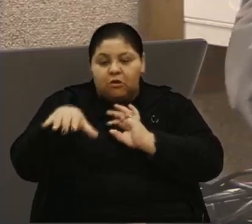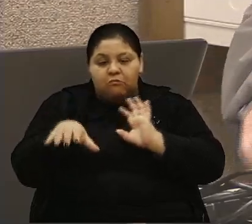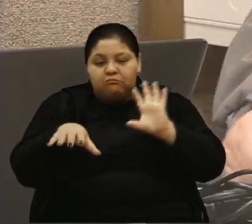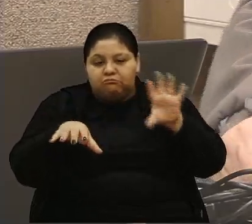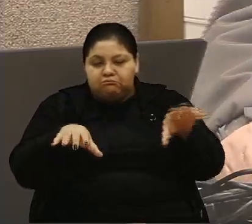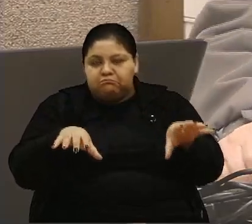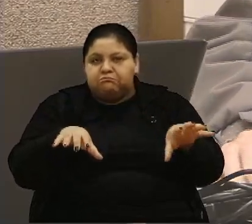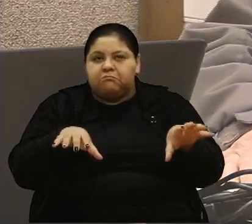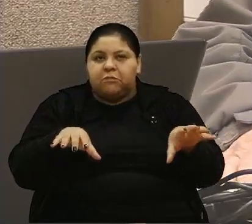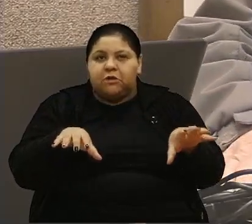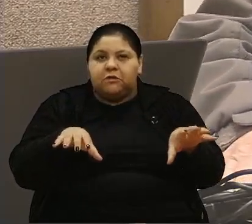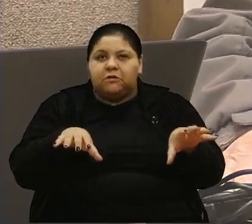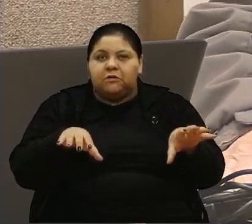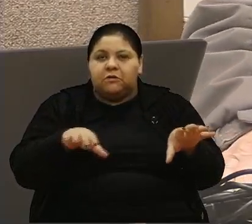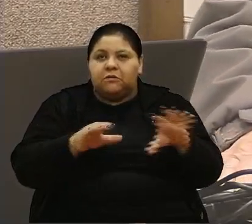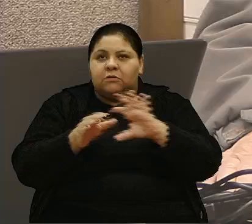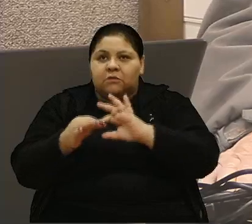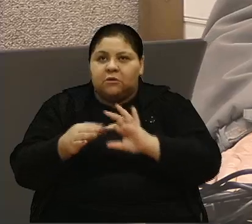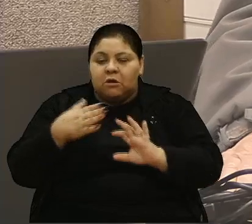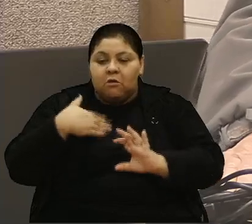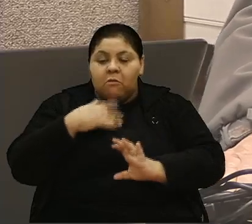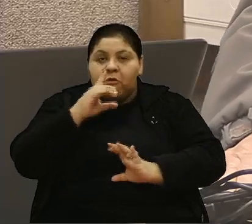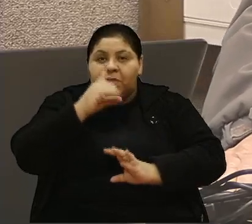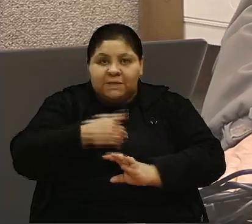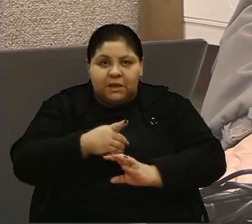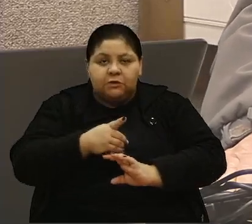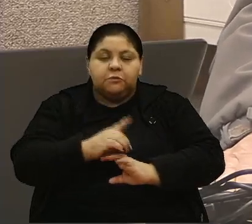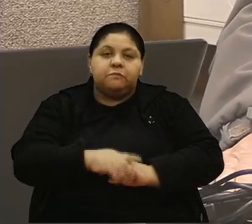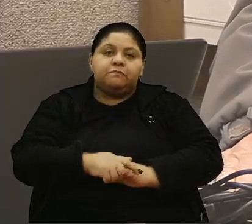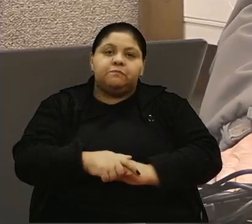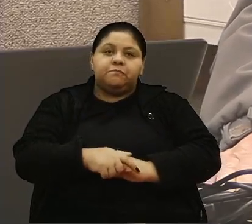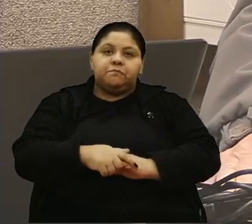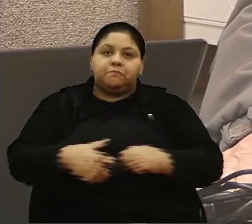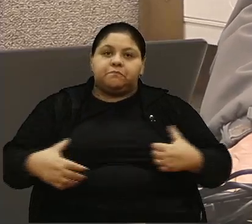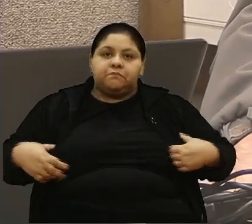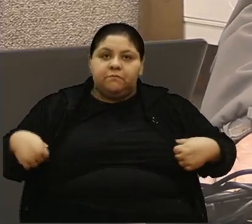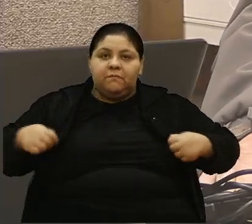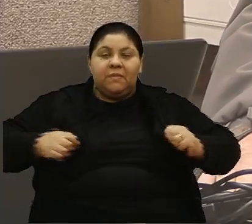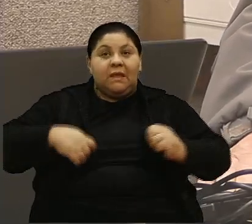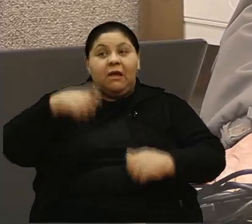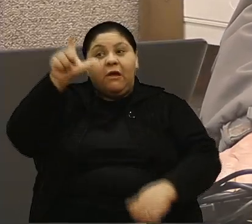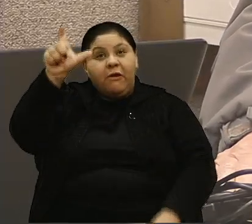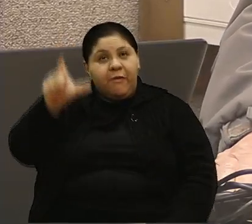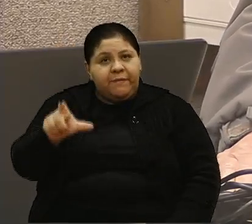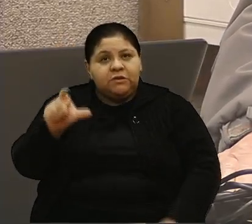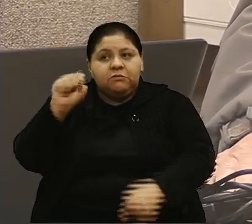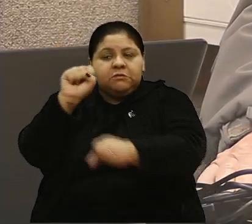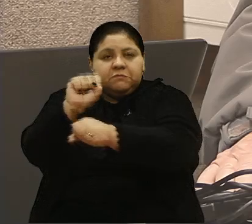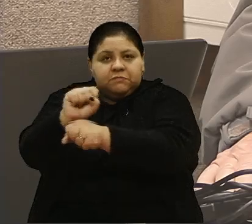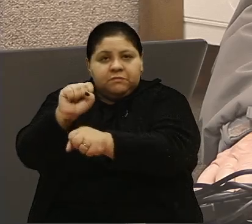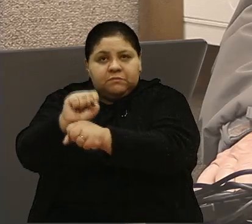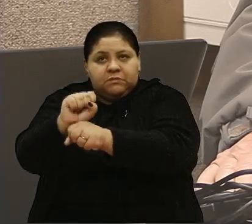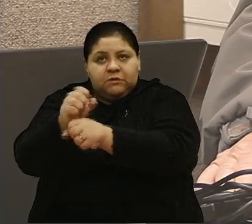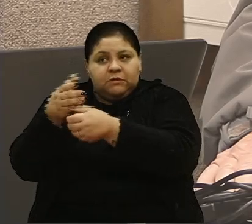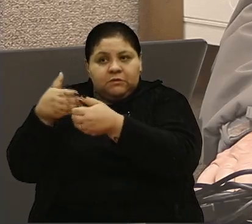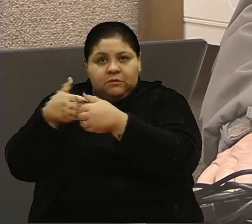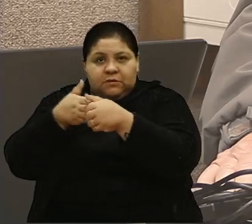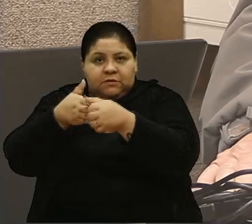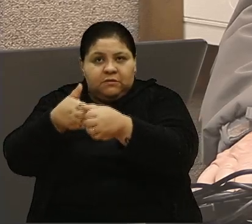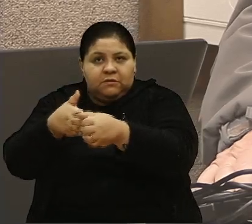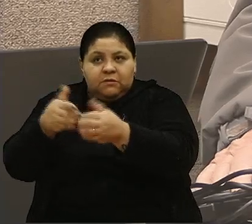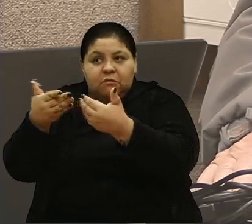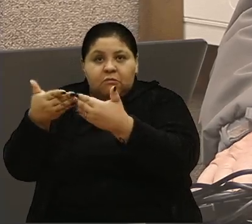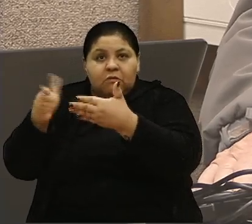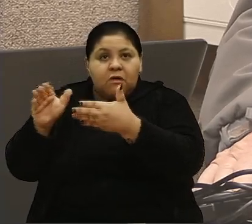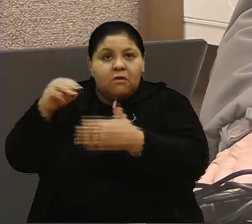específicos vinculados ao meu mandato. E a pessoa que estava lá me esperando para me acompanhar e abrir as portas